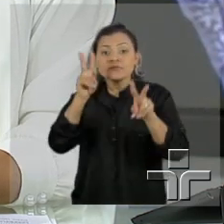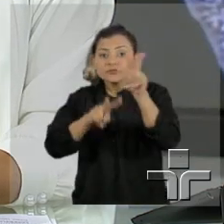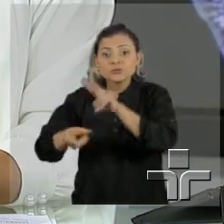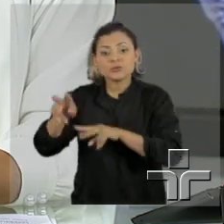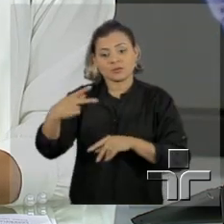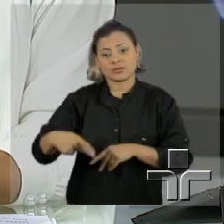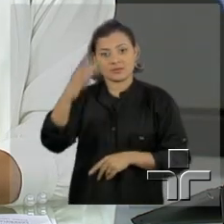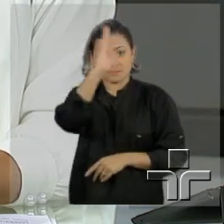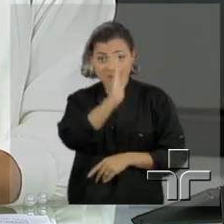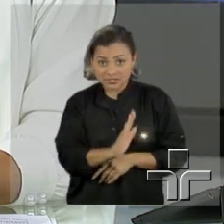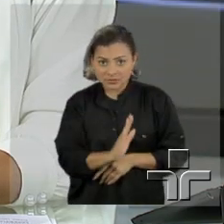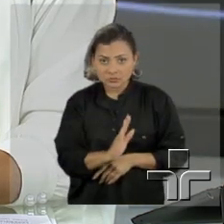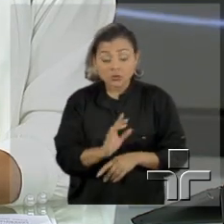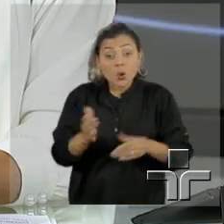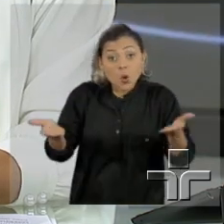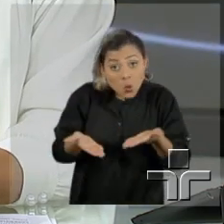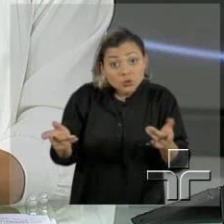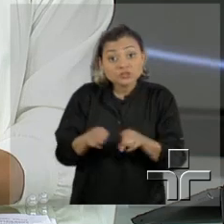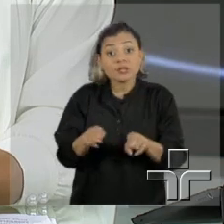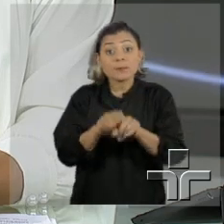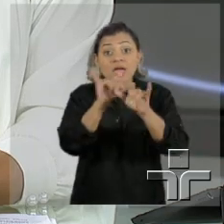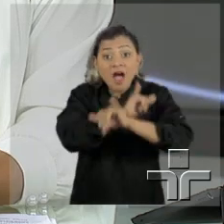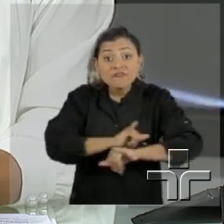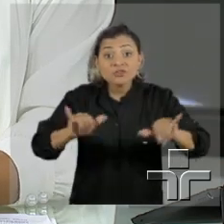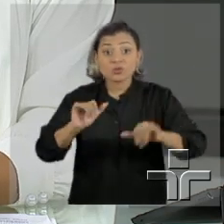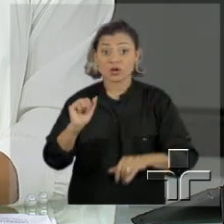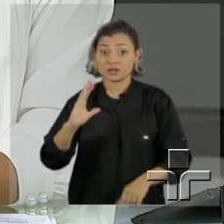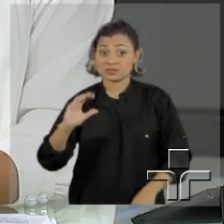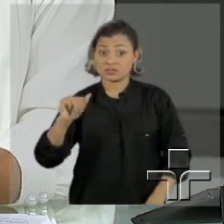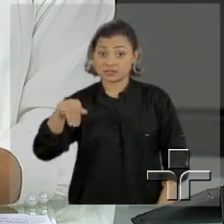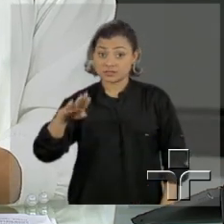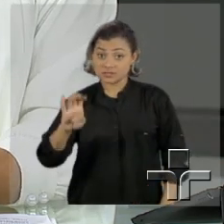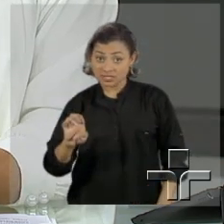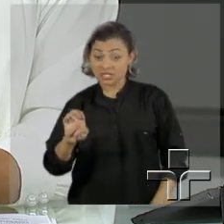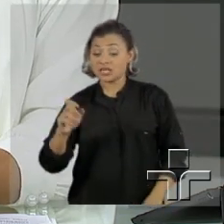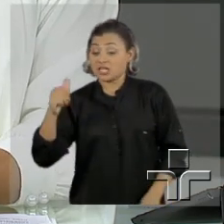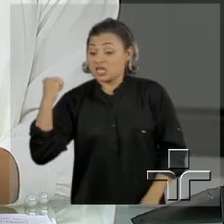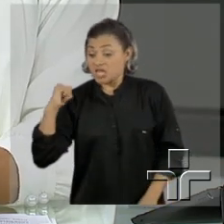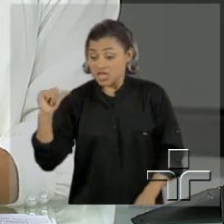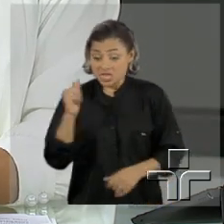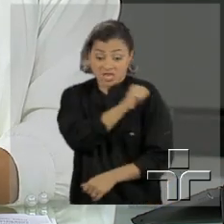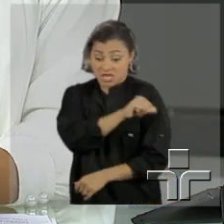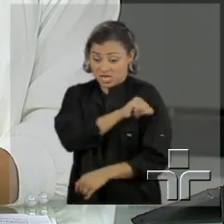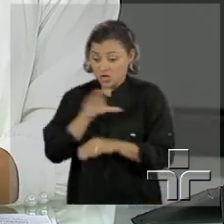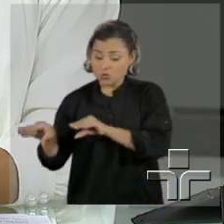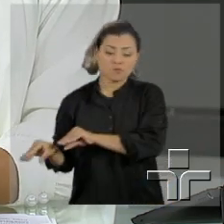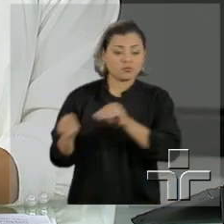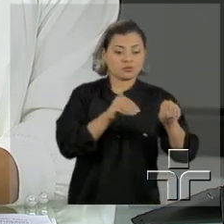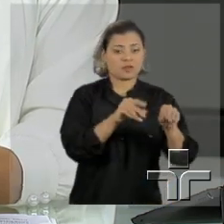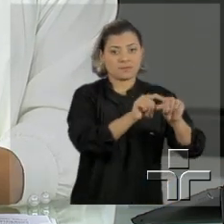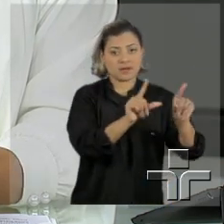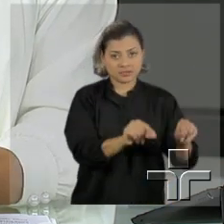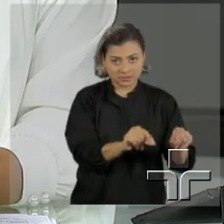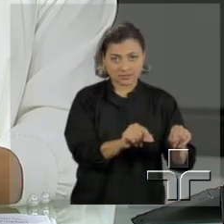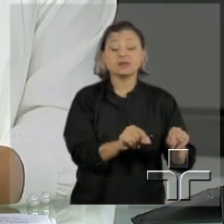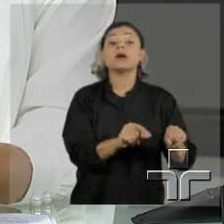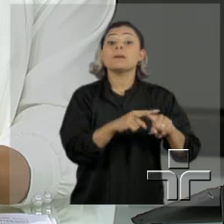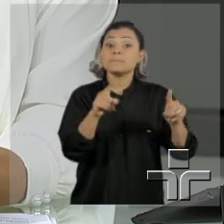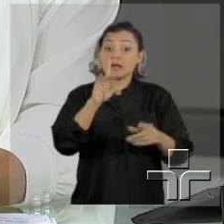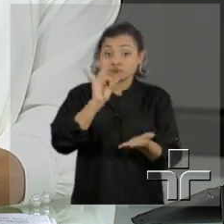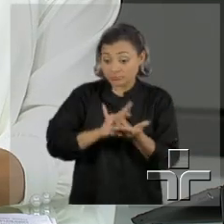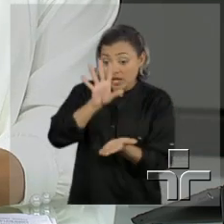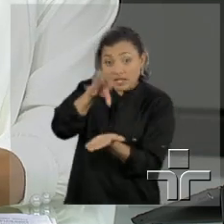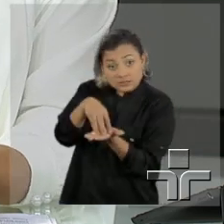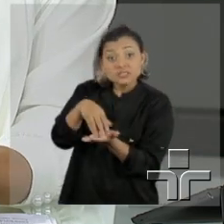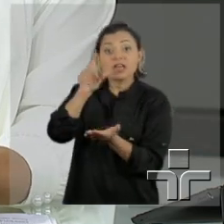no país. Hoje, ele também anunciou a transferência da Ancine do Rio de Janeiro para Brasília e disse que pretende transformar a agência em uma